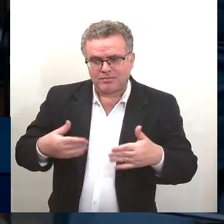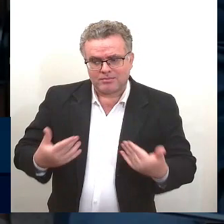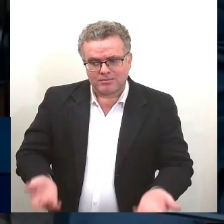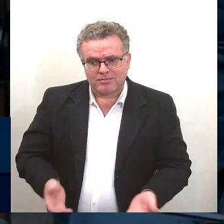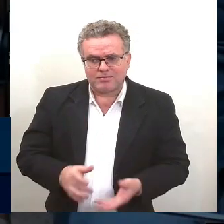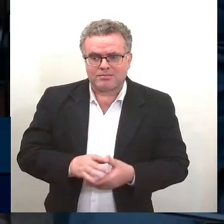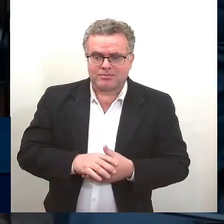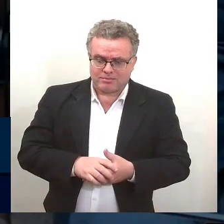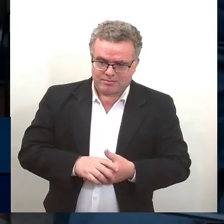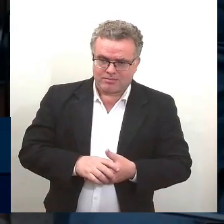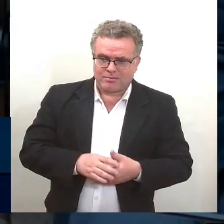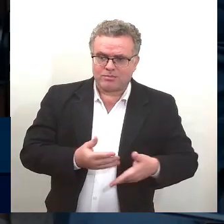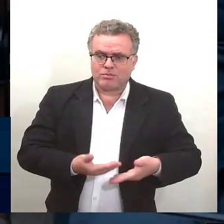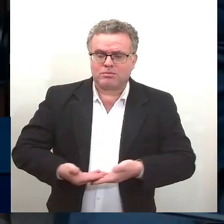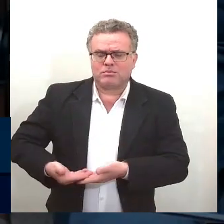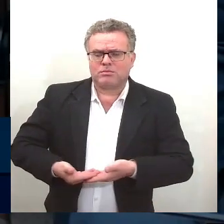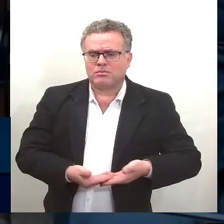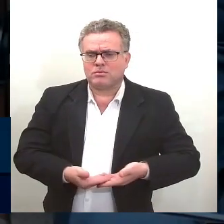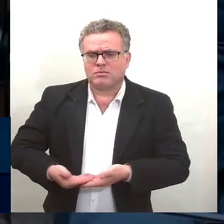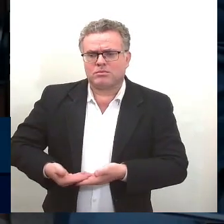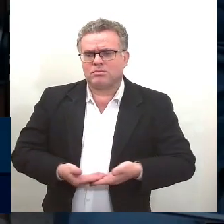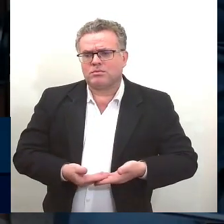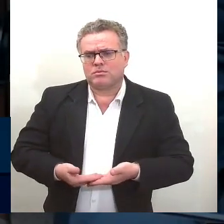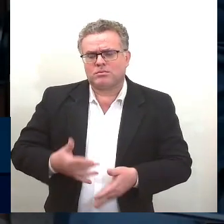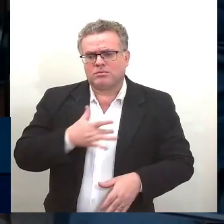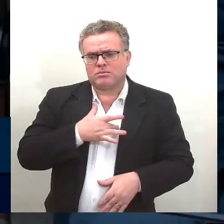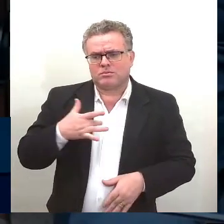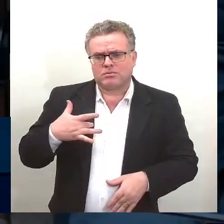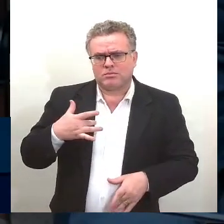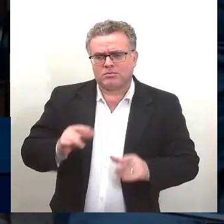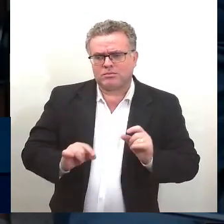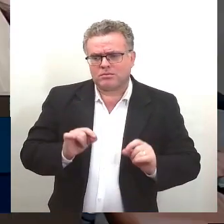muita saúde e em paz, viu? Deus te abençoe.